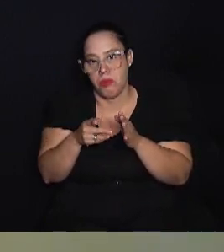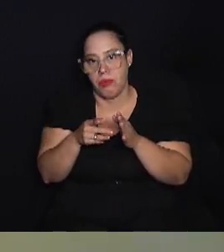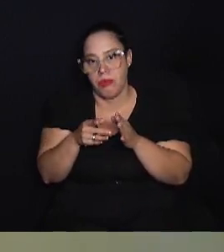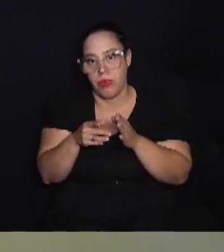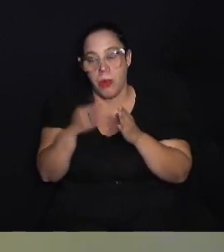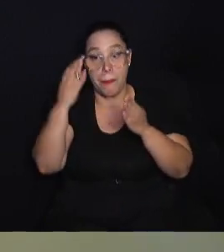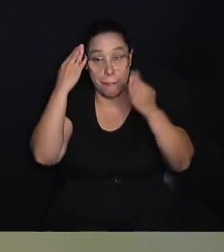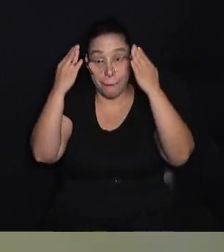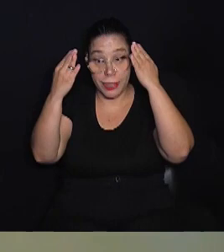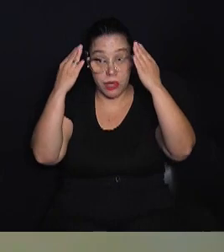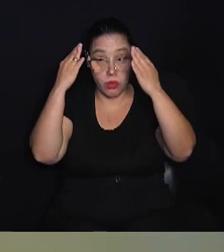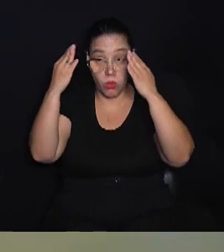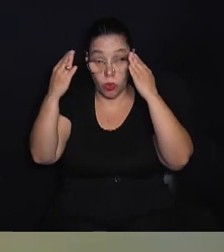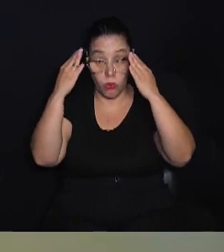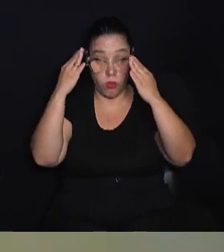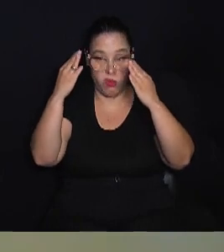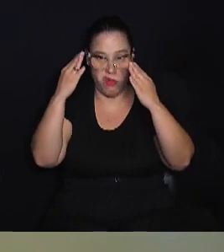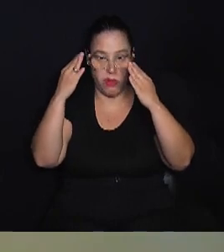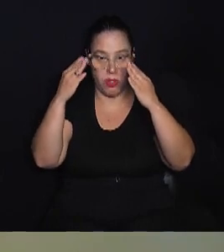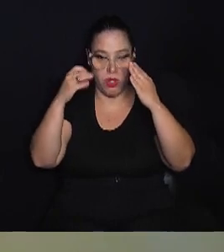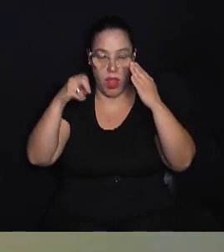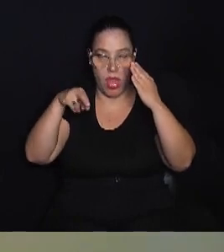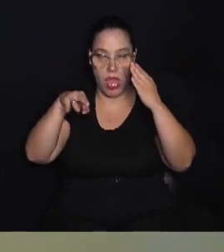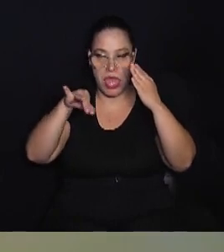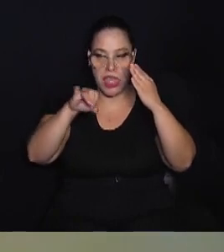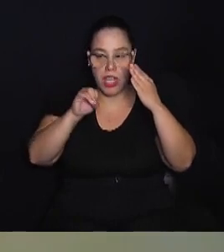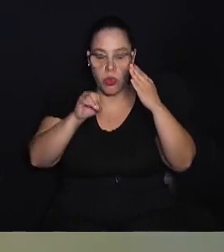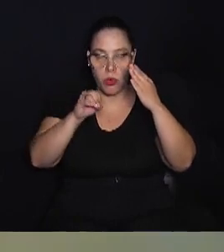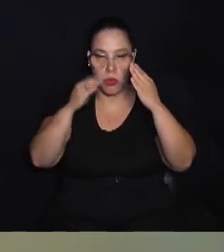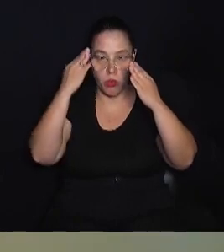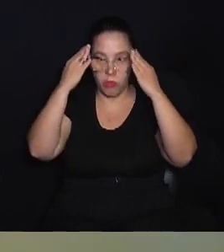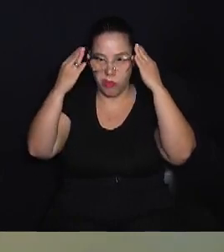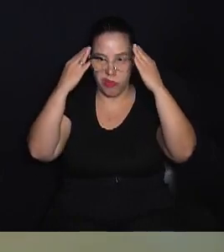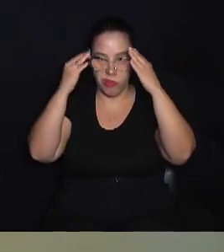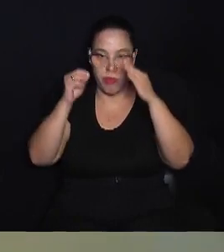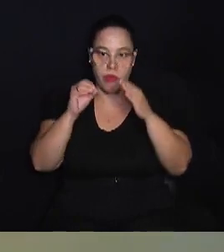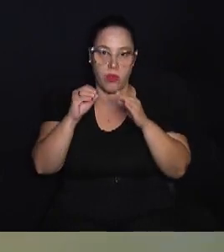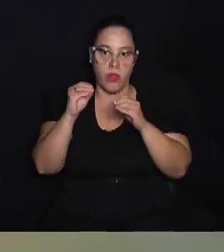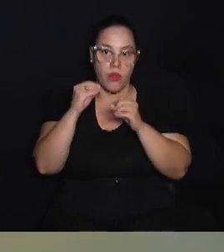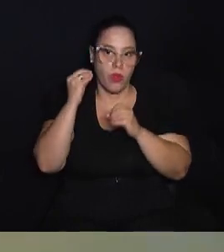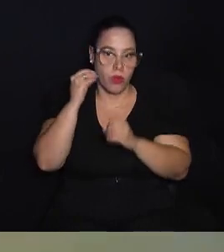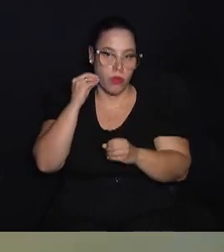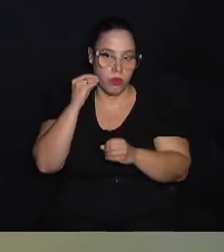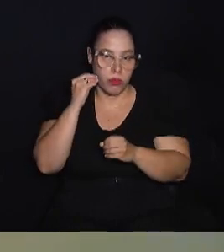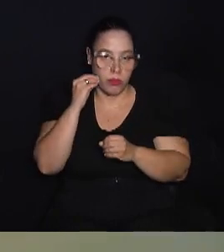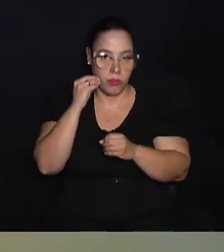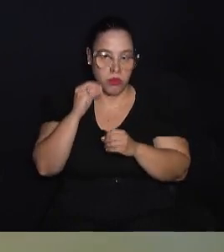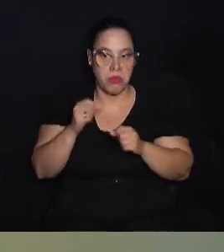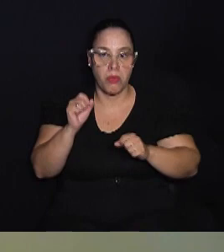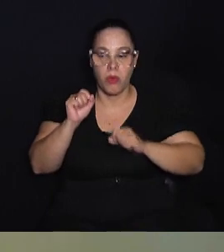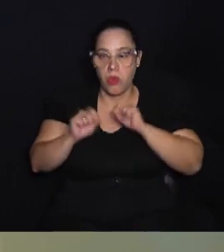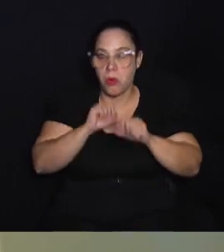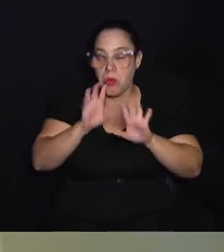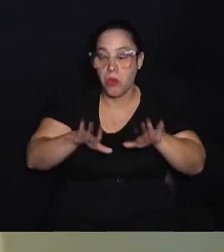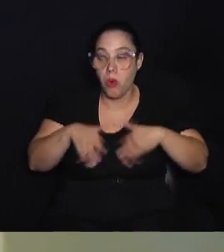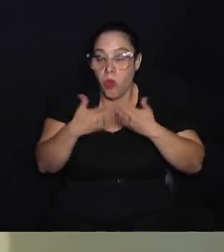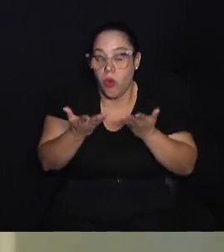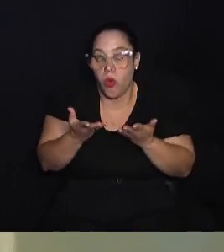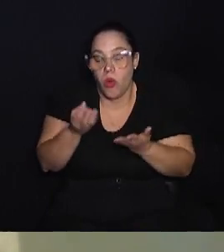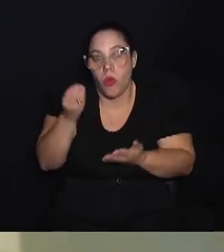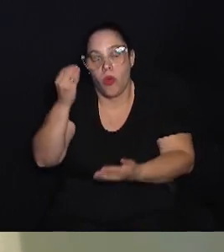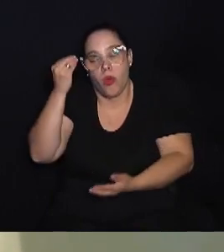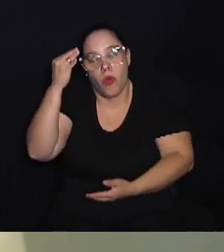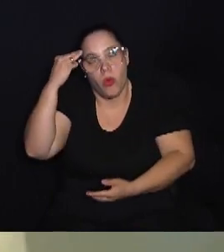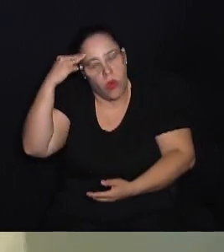profissionais, psicólogos, que são neuropsicólogos, que vão fazer um teste chamado neuropsicológico, que vai dar uma noção de como está a memória e